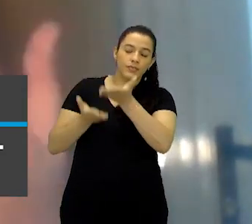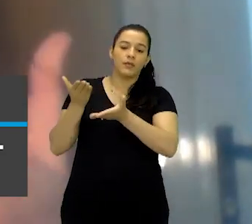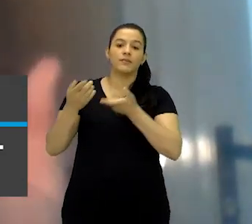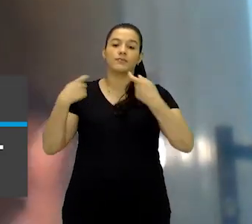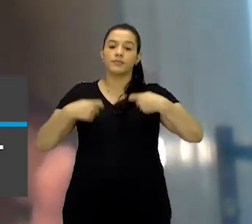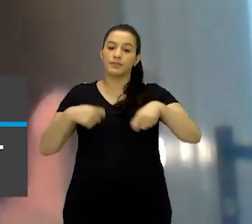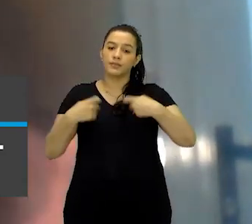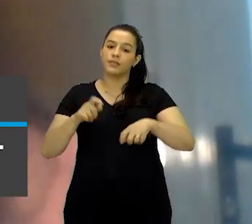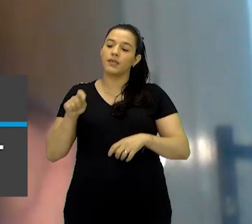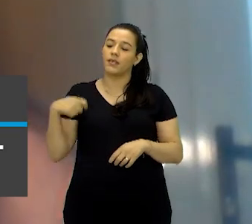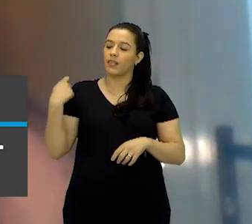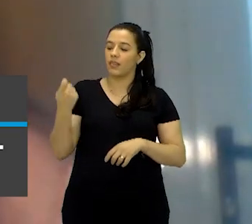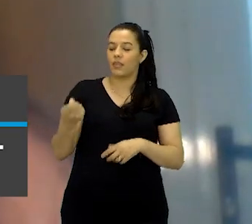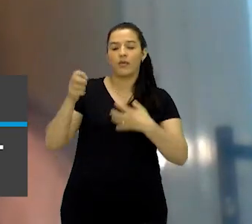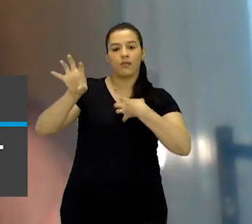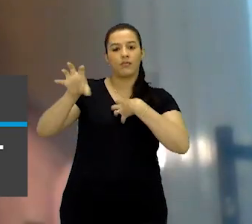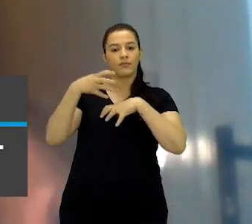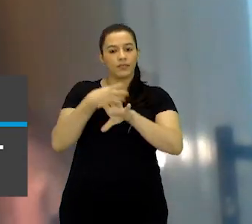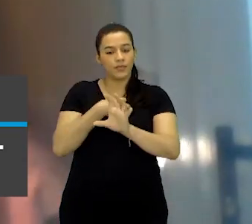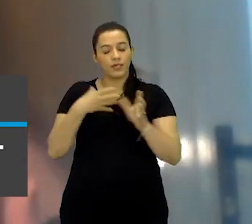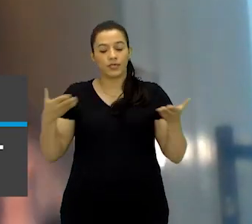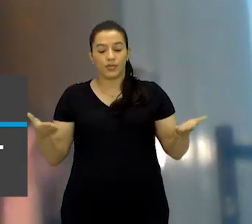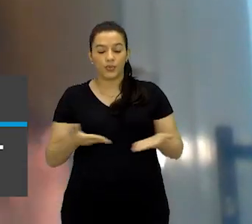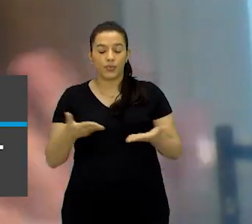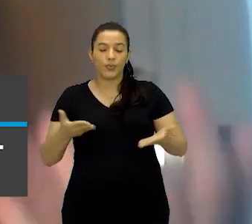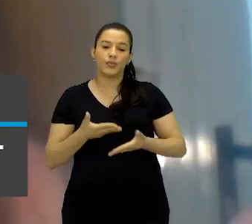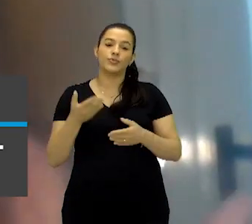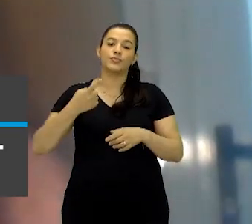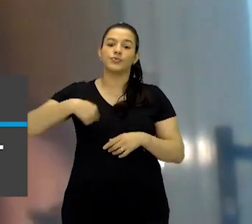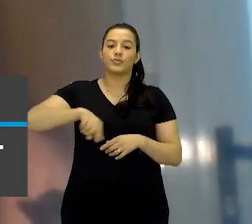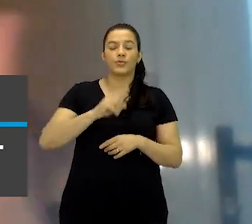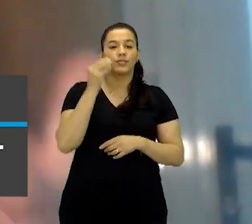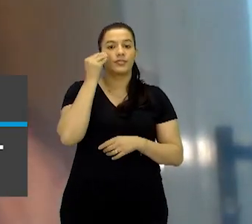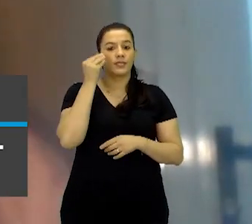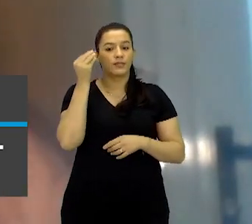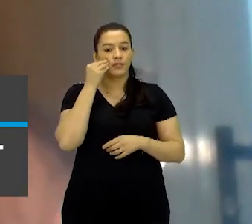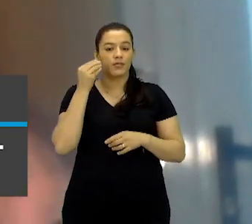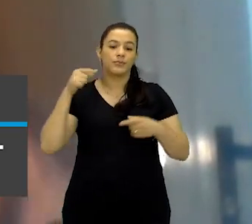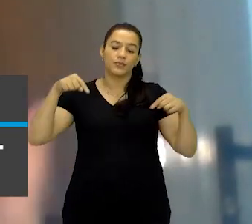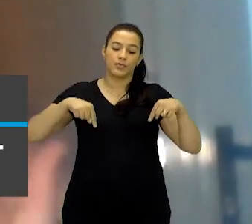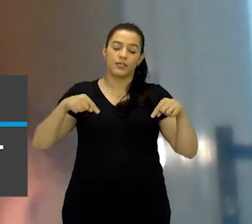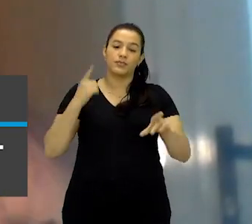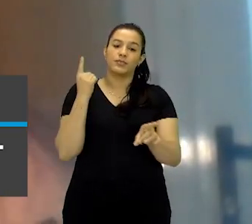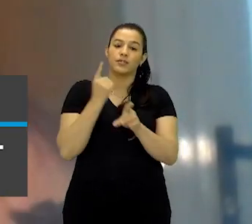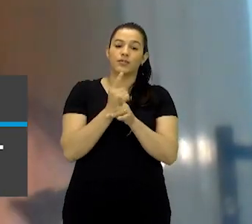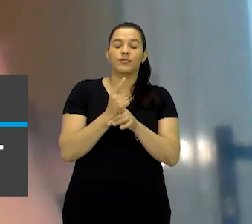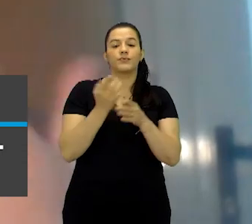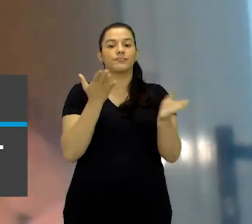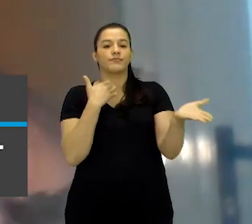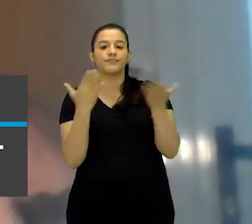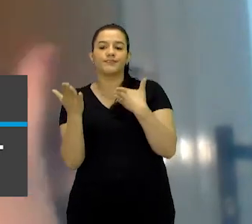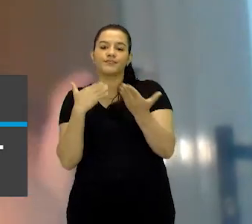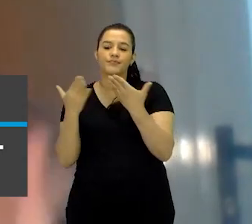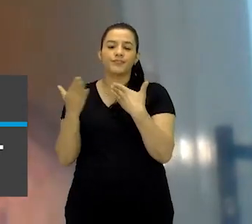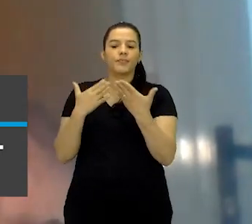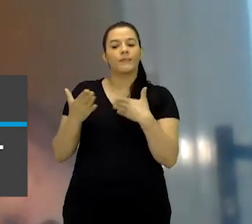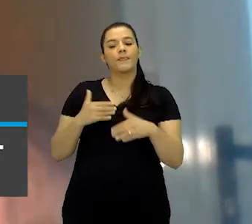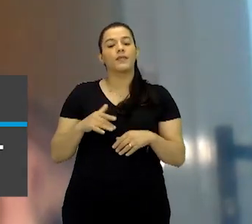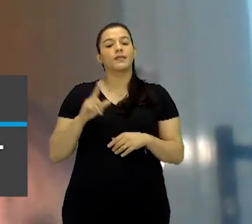um pouco foi o exercício que a gente procurou fazer aqui nesse encontro, nessa aula, nesse momento